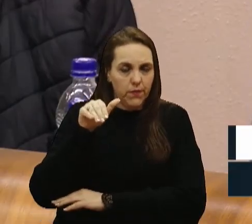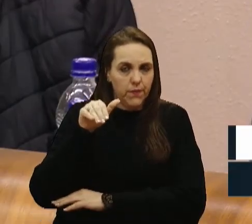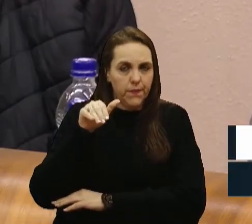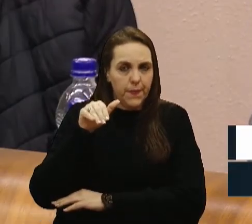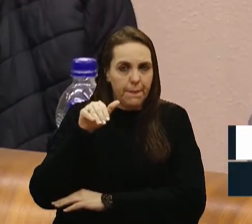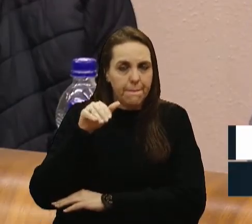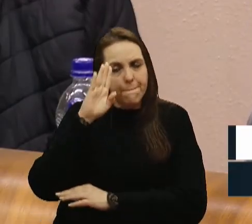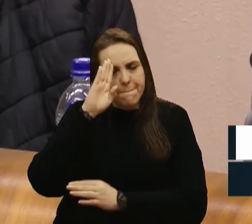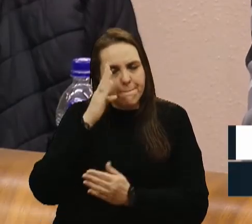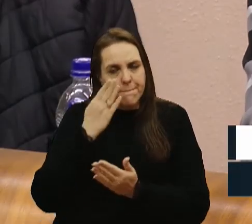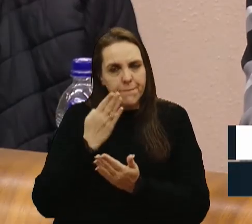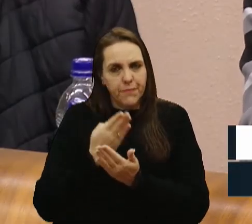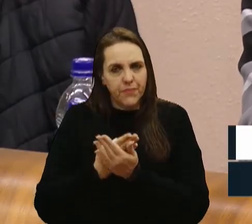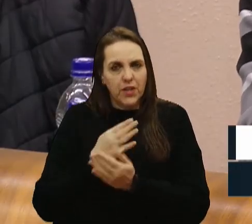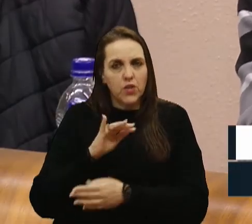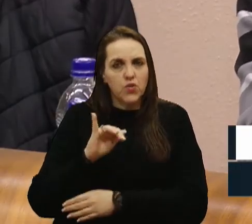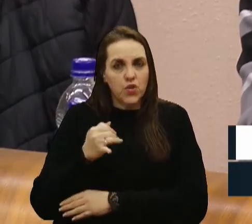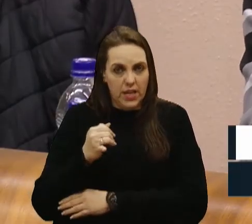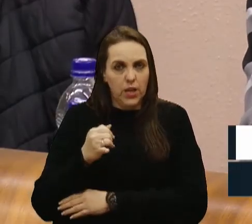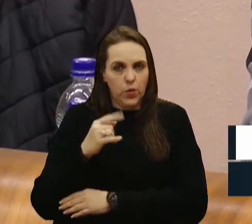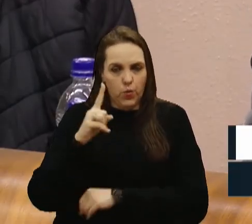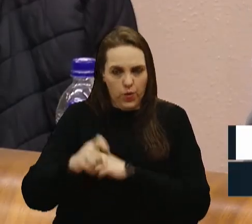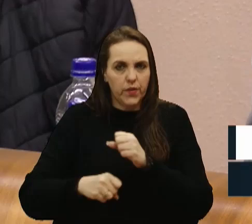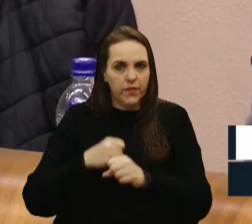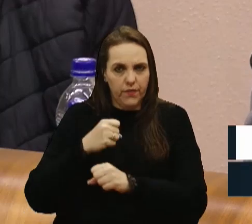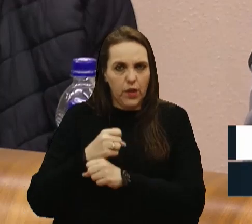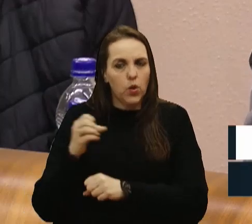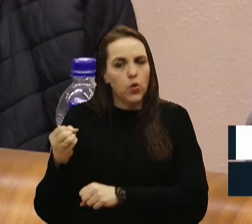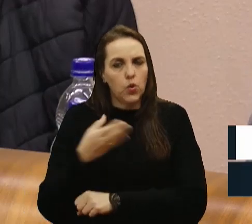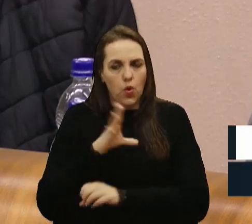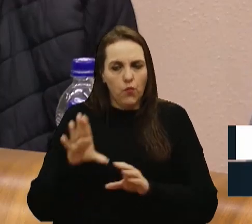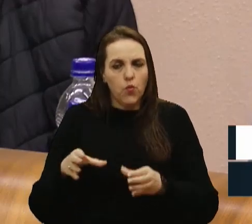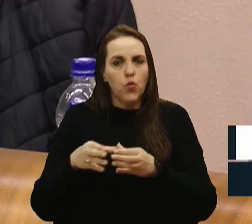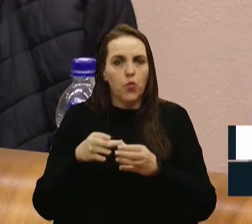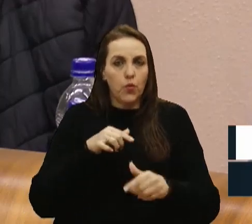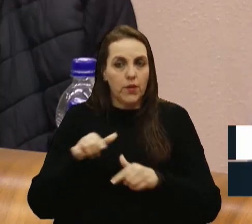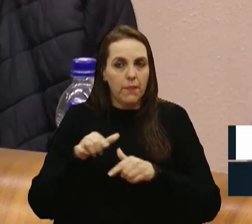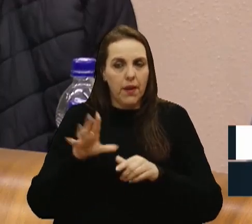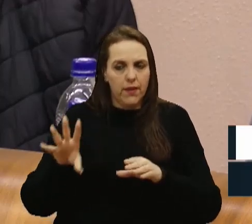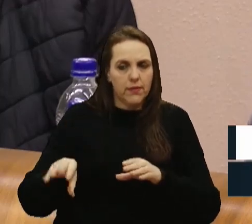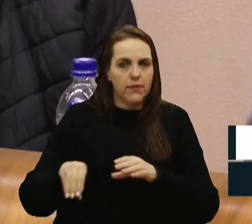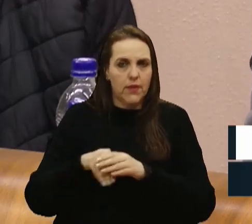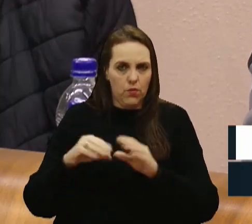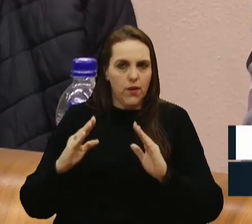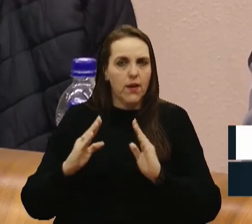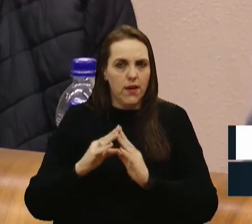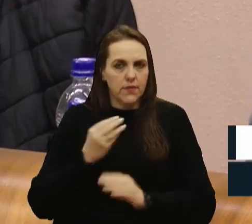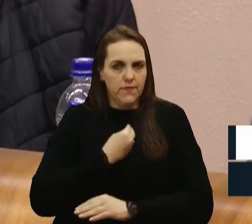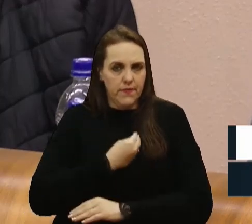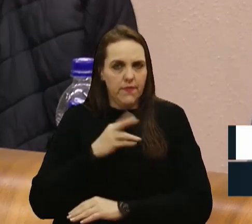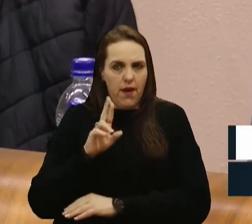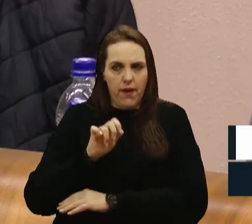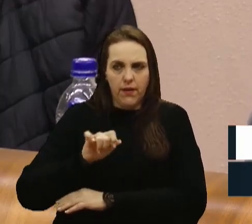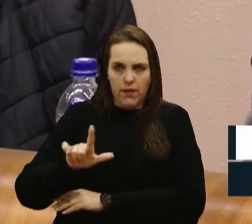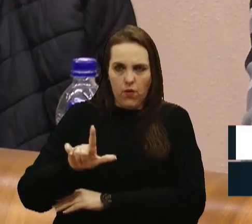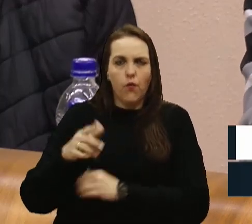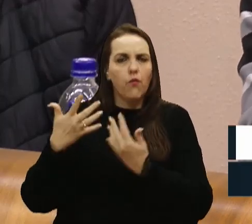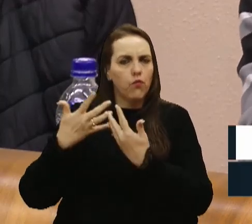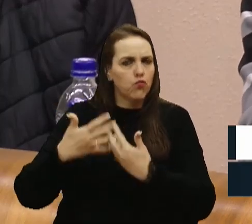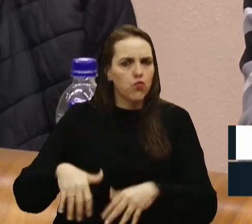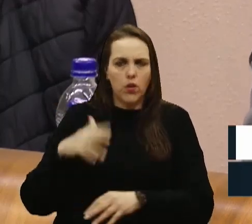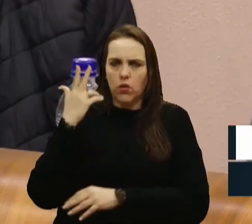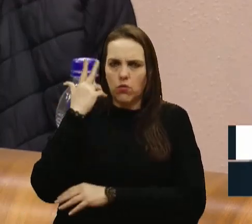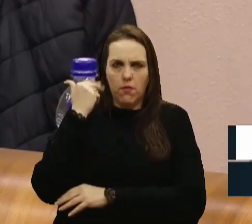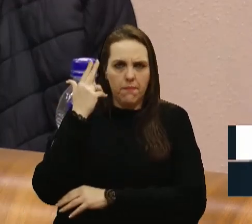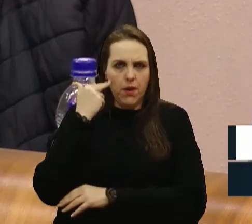que para janeiro nós já tenhamos a nova equipe que vai trabalhar na Viva Raquel. Mas ela está funcionando normalmente com a parceria atual que nós